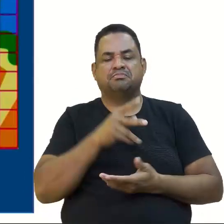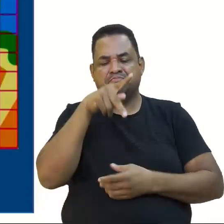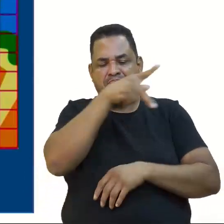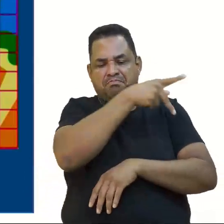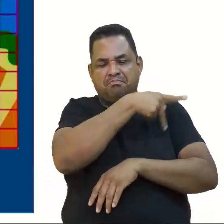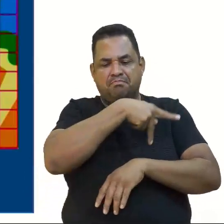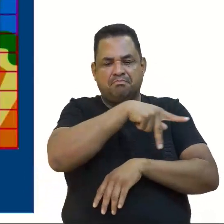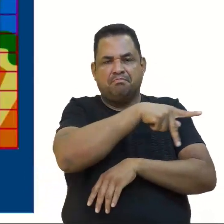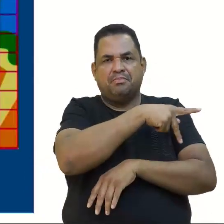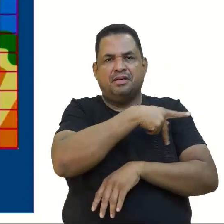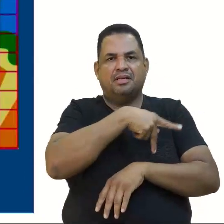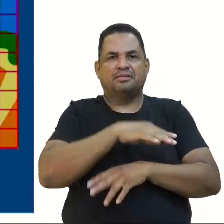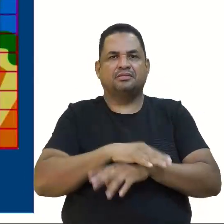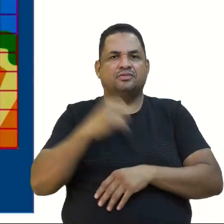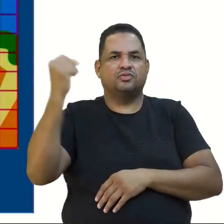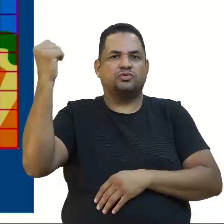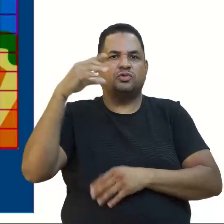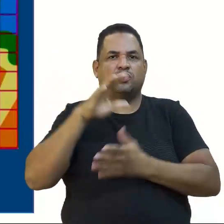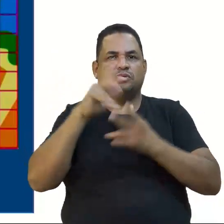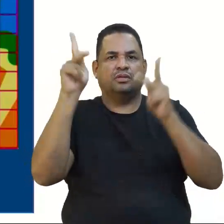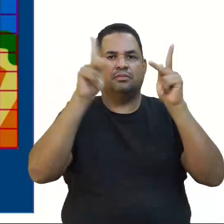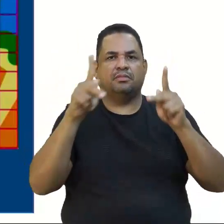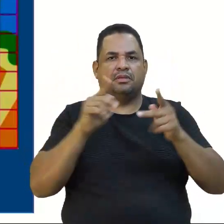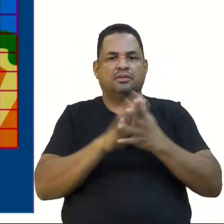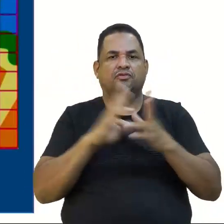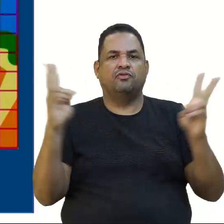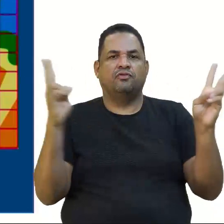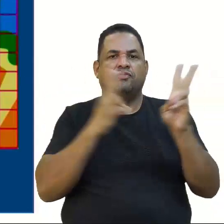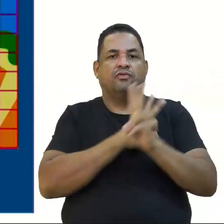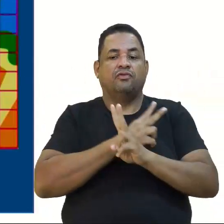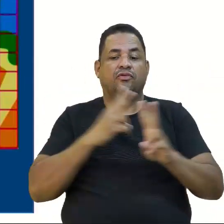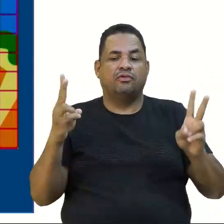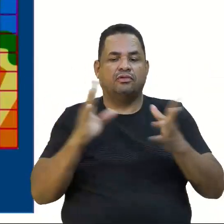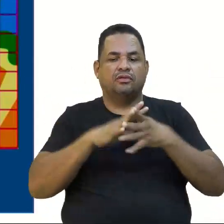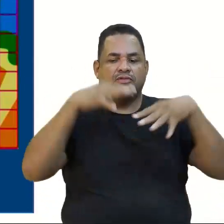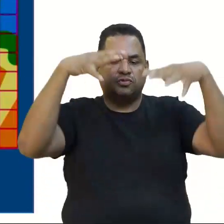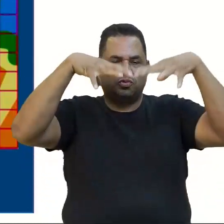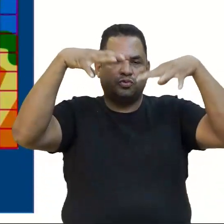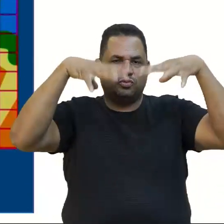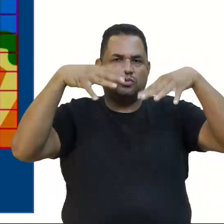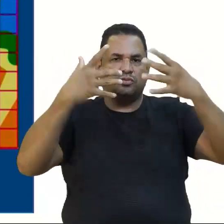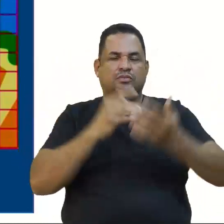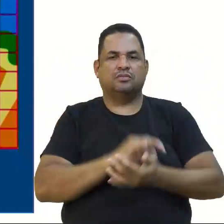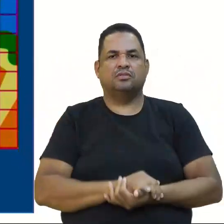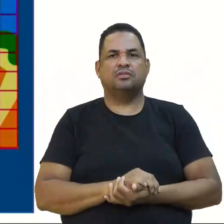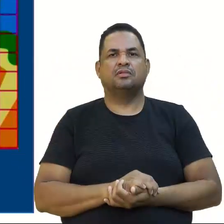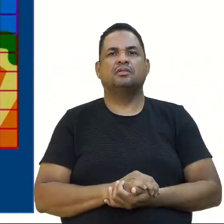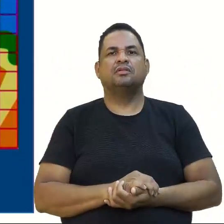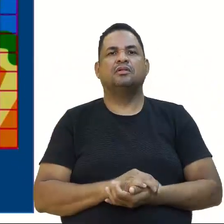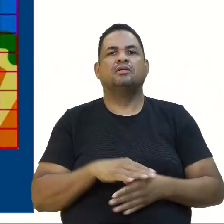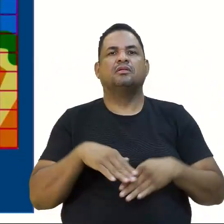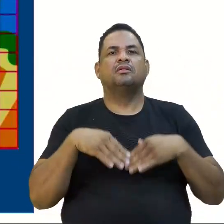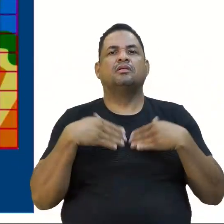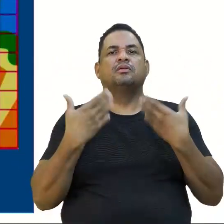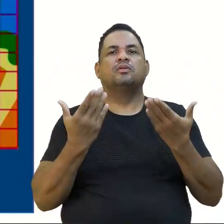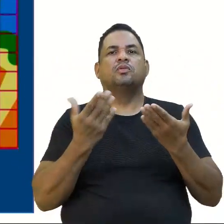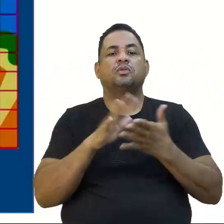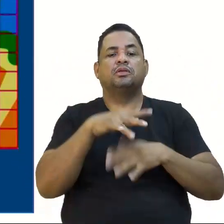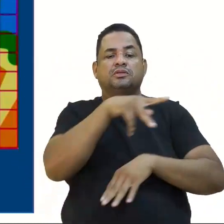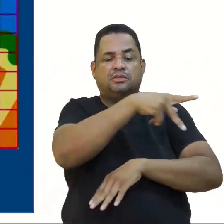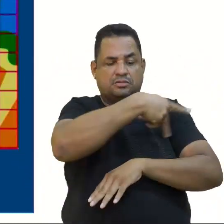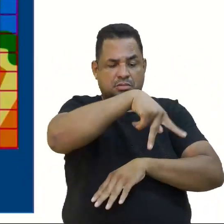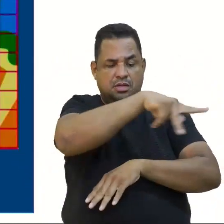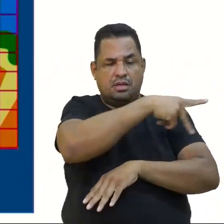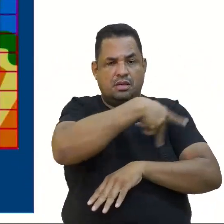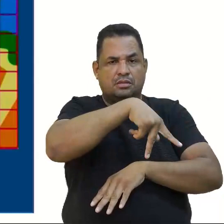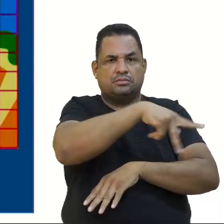Praça Vento, do Vento da Chuva. ou da Chuva. Ainda tem mais aqui, tem Praça da Lua. Mas vamos lá. Qual dessas praças